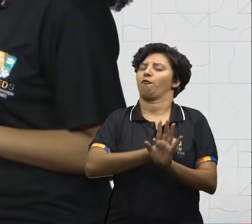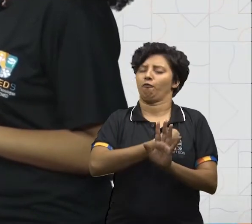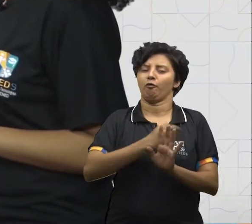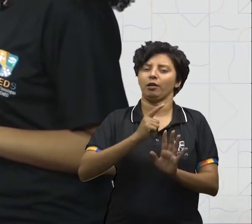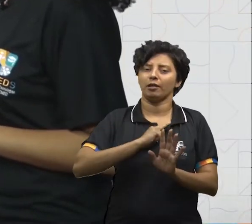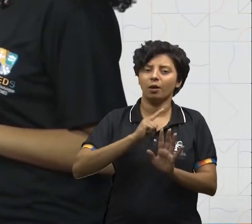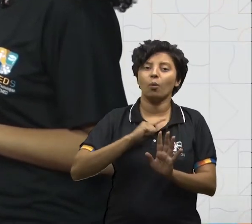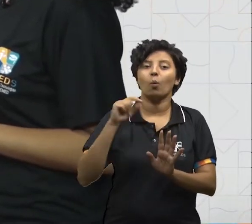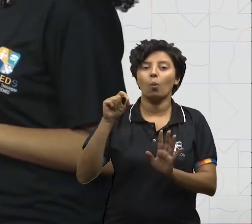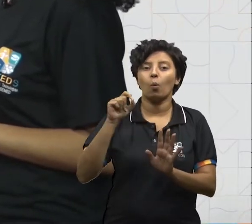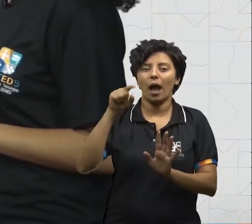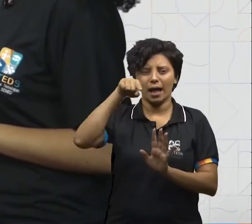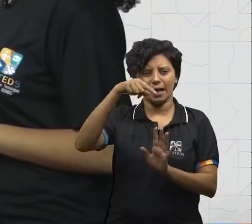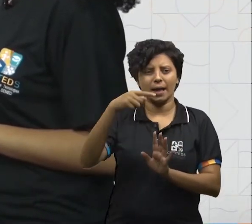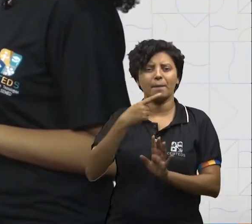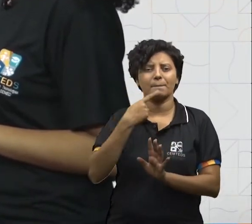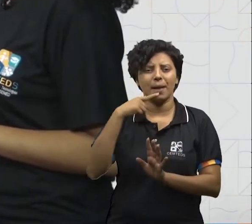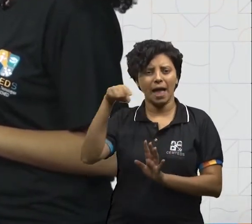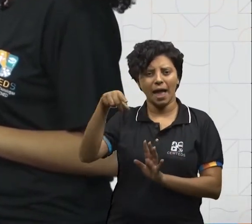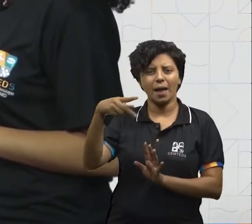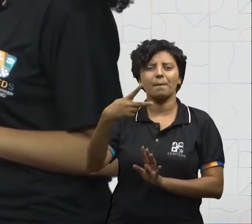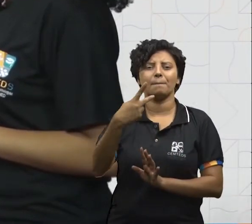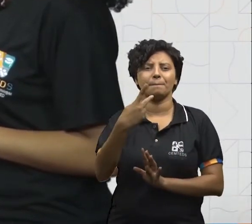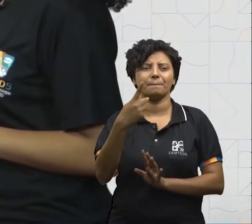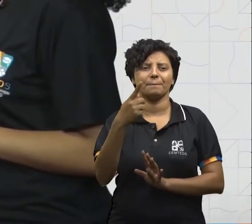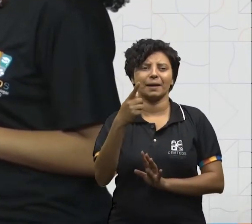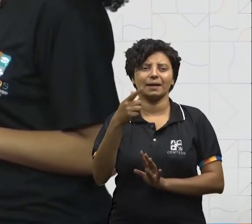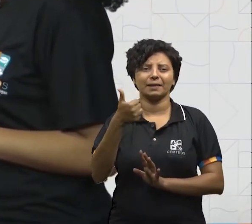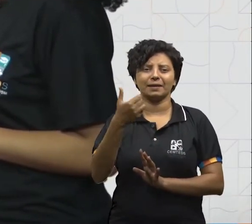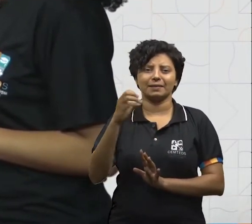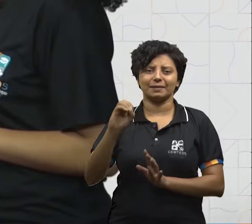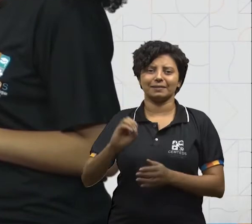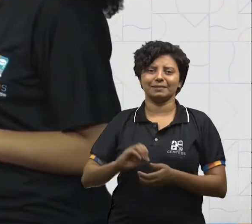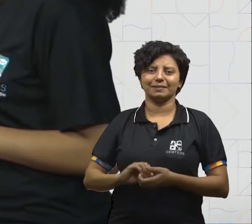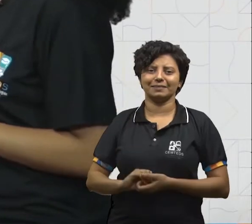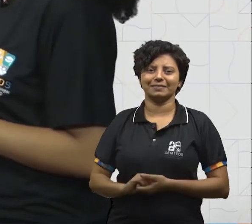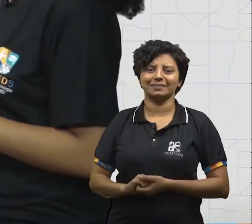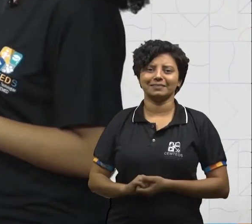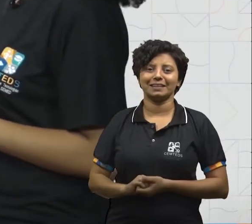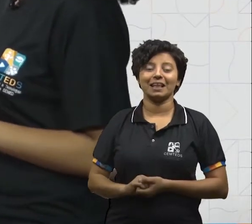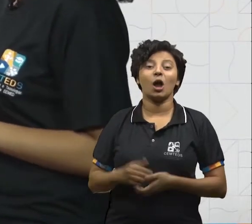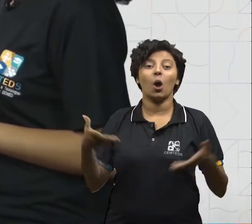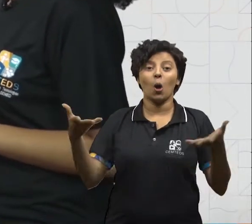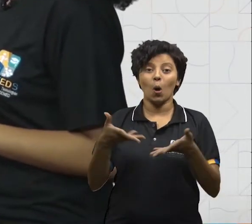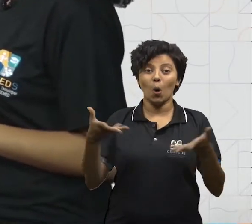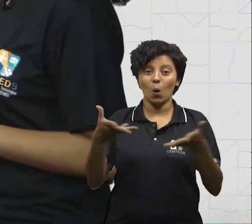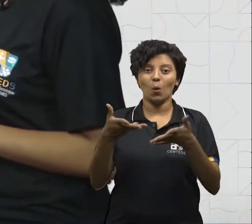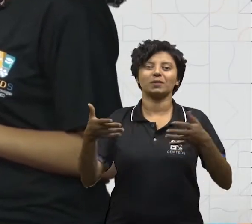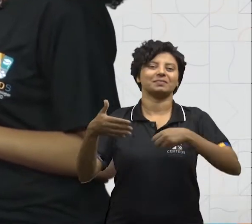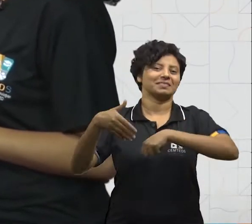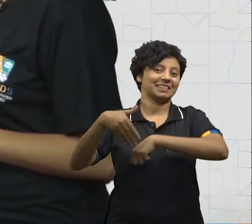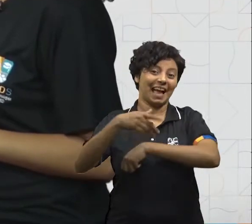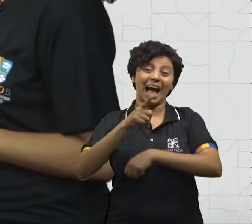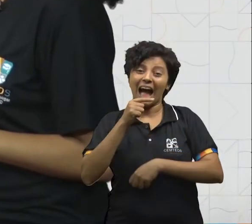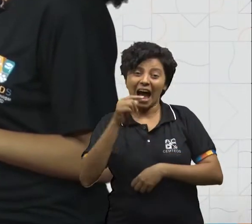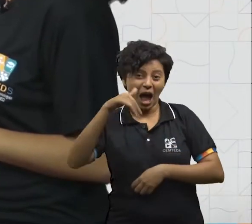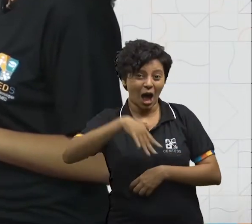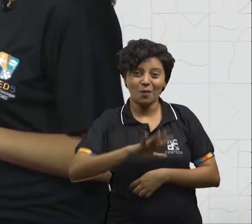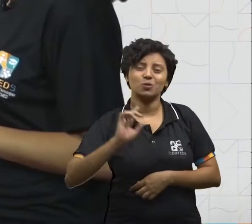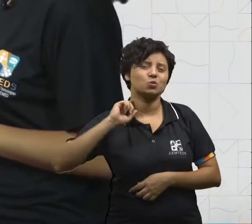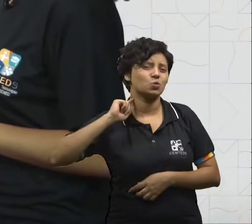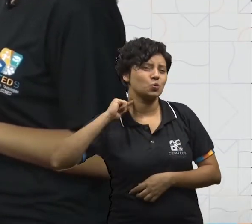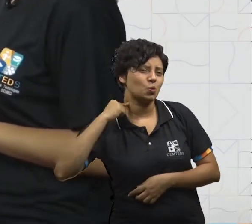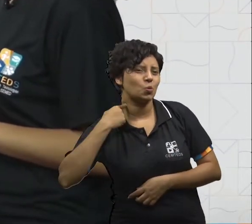vivi muito aqui próximo, né? Aqui no Parque 10, tinha o balneário do Parque 10. Hoje é igarapé sujo, que ninguém tem